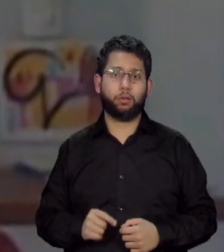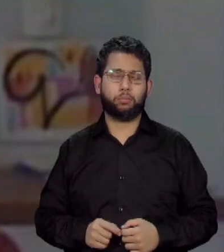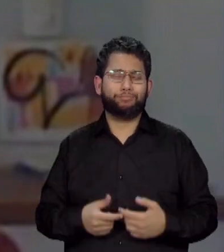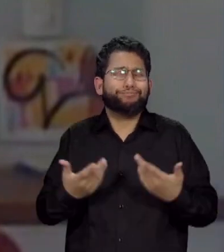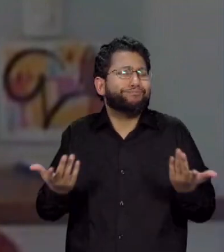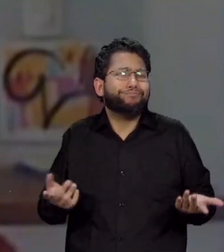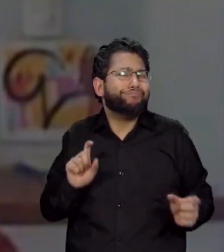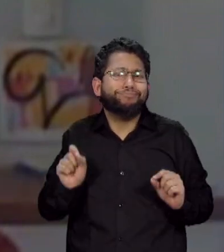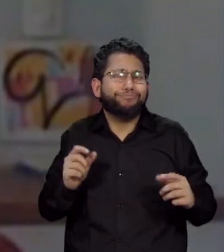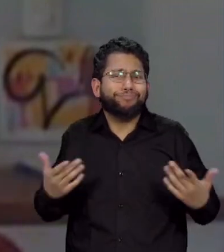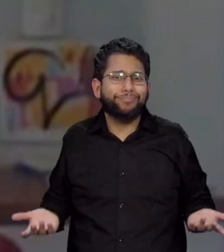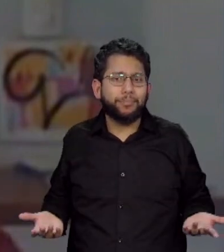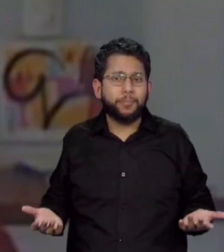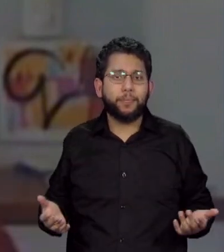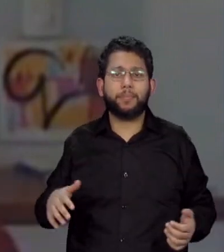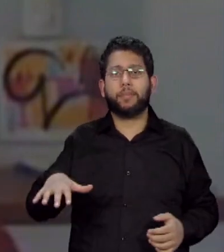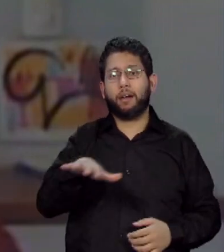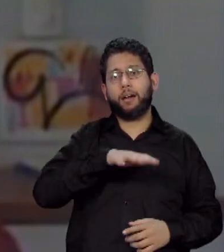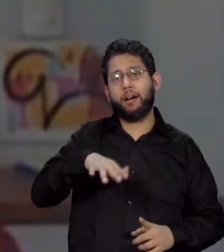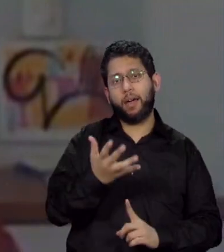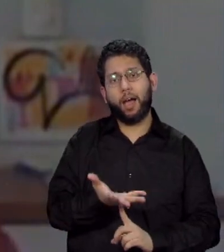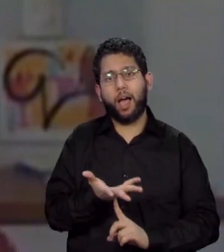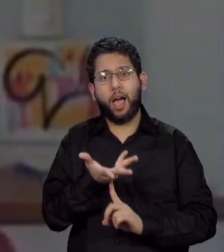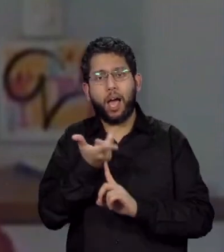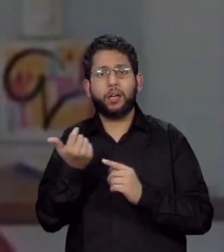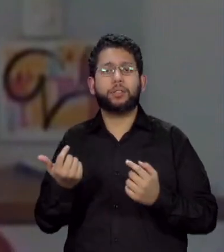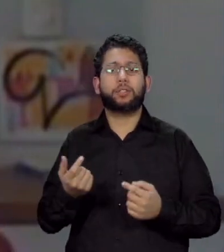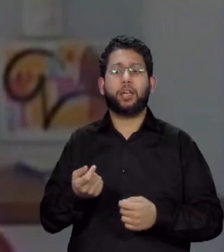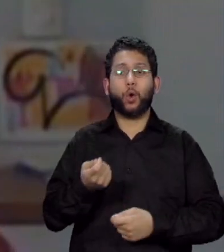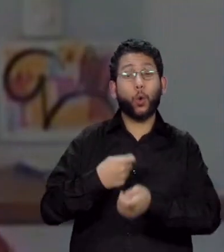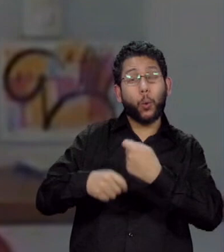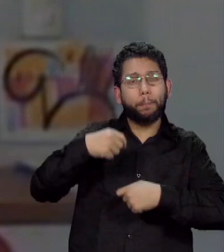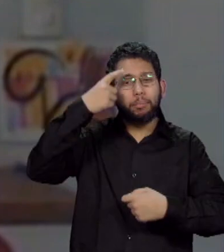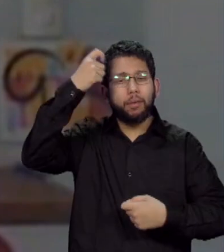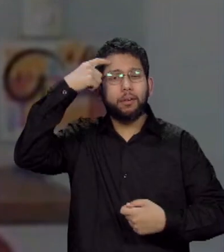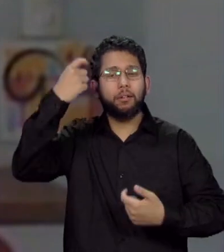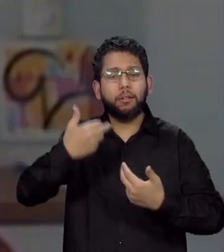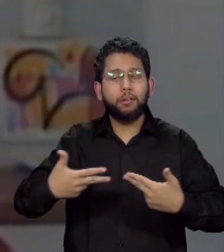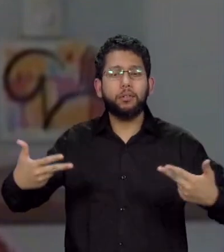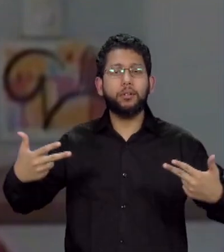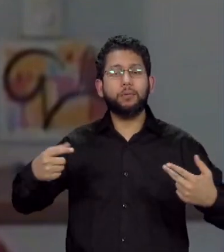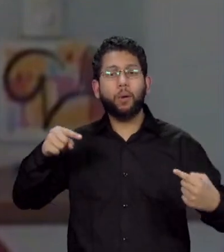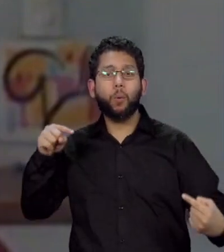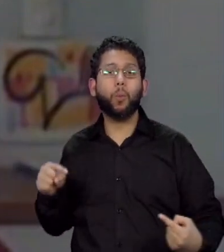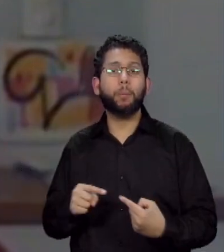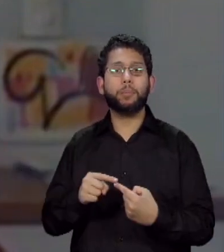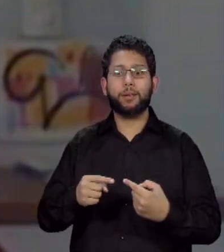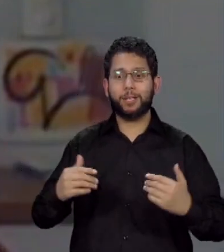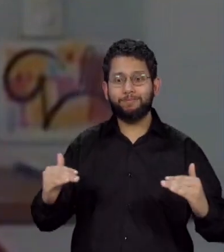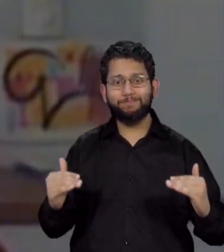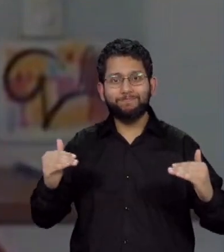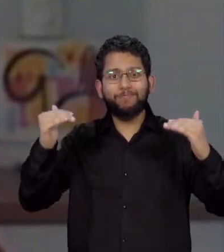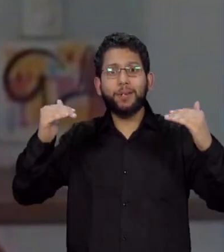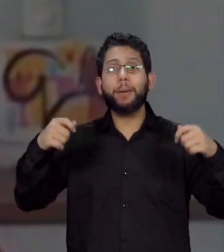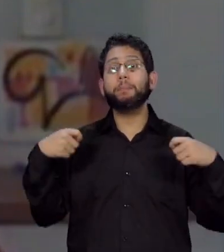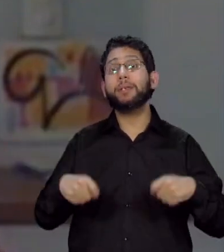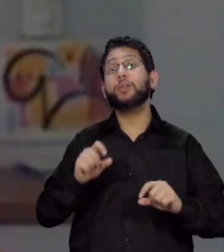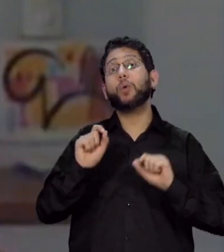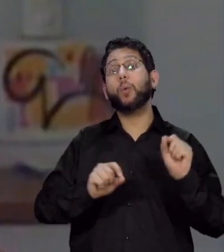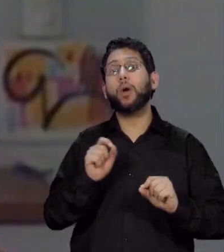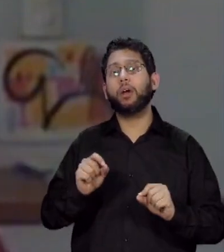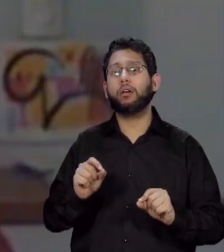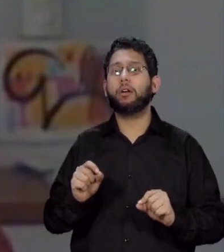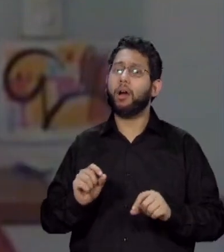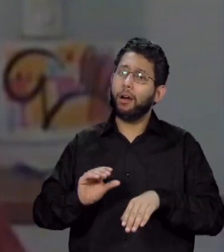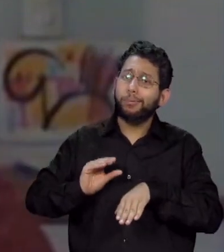Bom, para as artes, né, para a economia criativa ela florescer, ela precisa de apoio